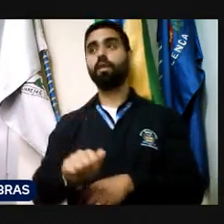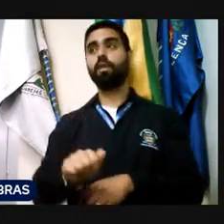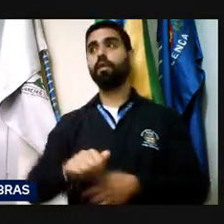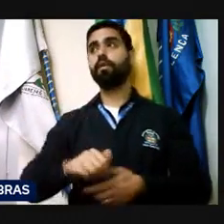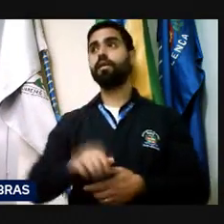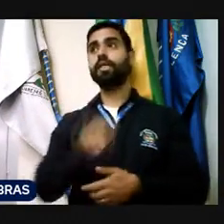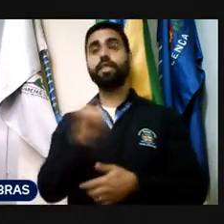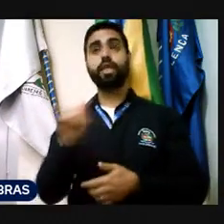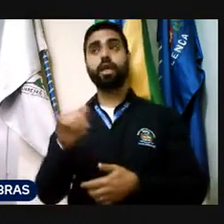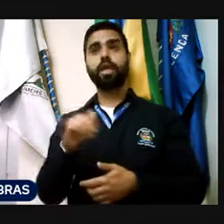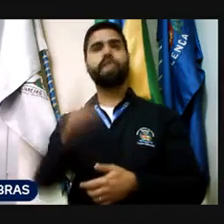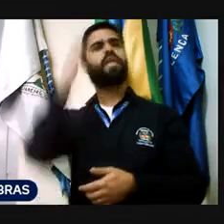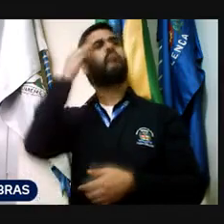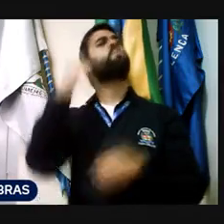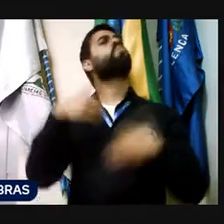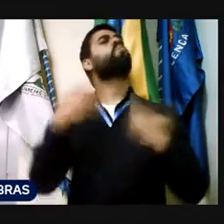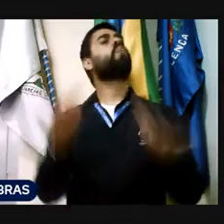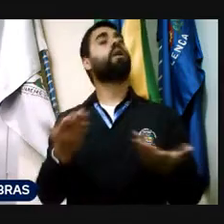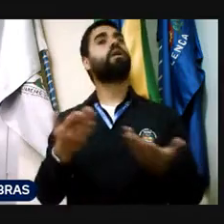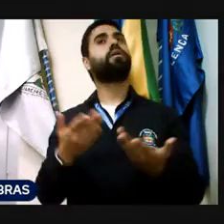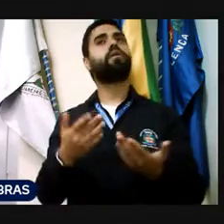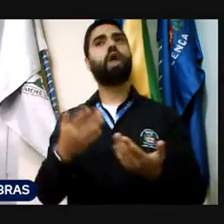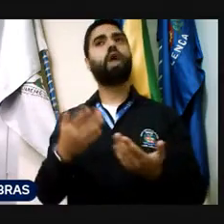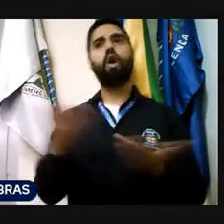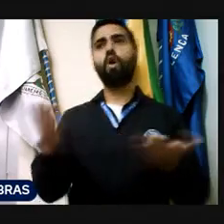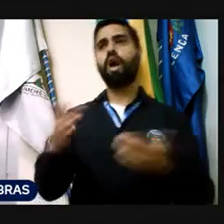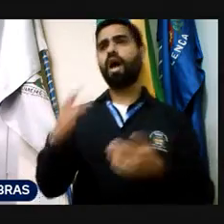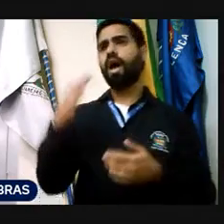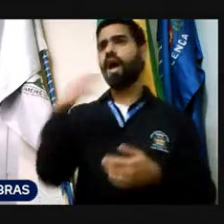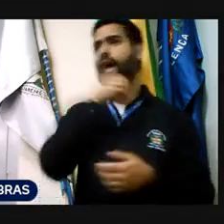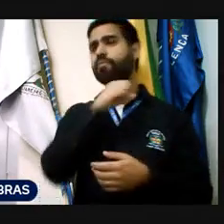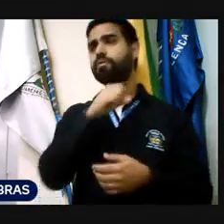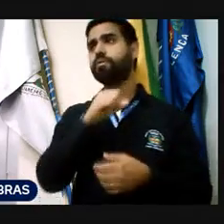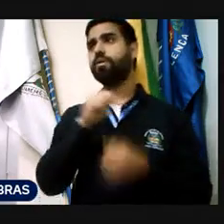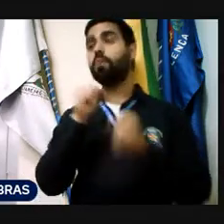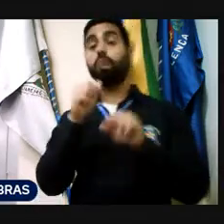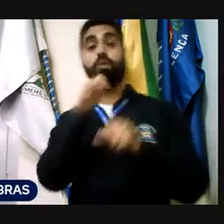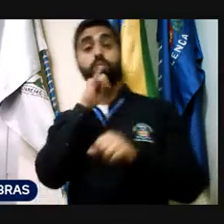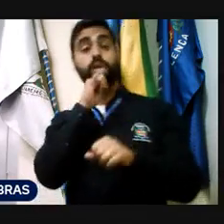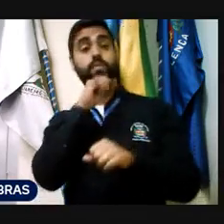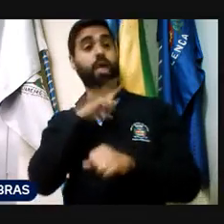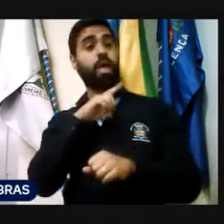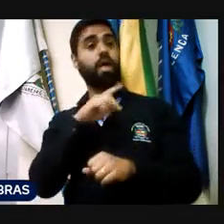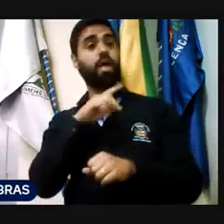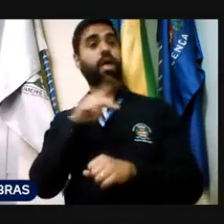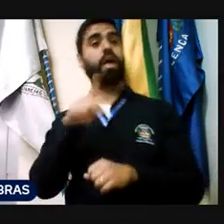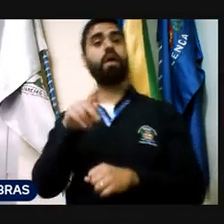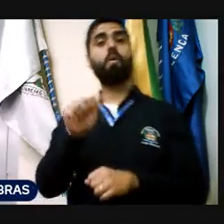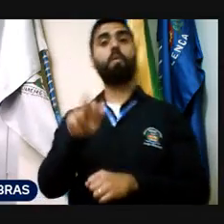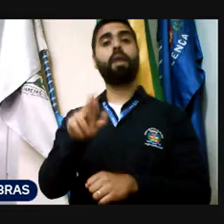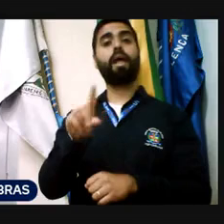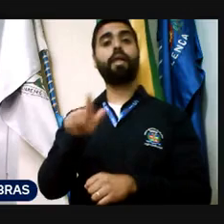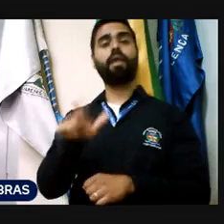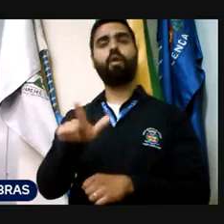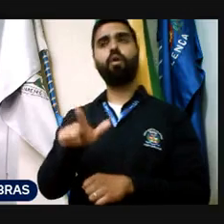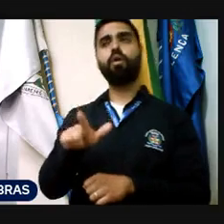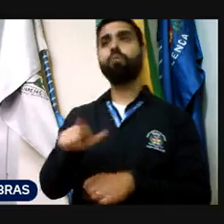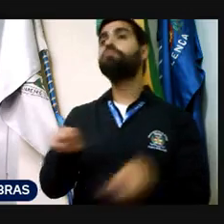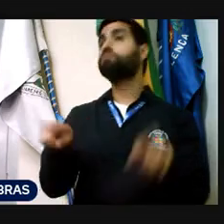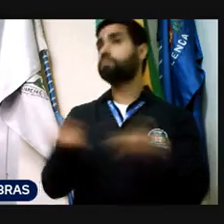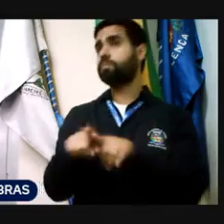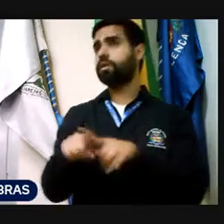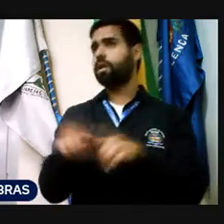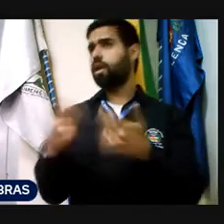quanto que eles vão colocar quebra-mola? Não, mas de hoje para amanhã, eles podem colocar um pardal ali, porque vai arrecadar dinheiro. E para lá é a mesma coisa.